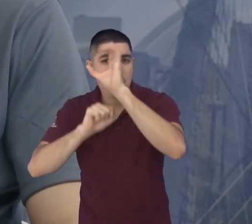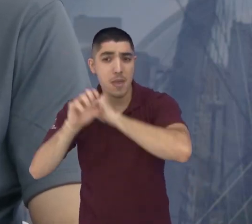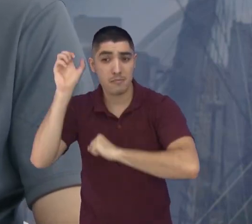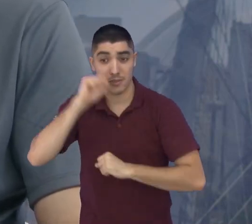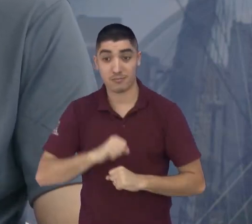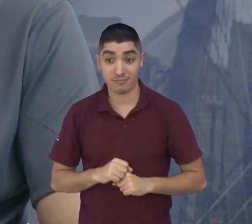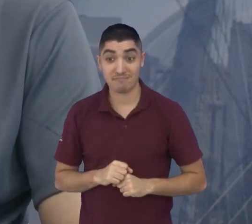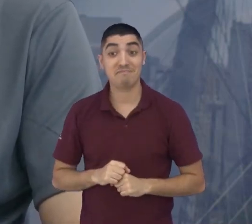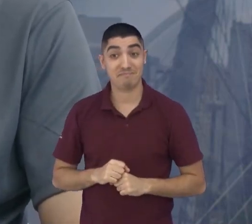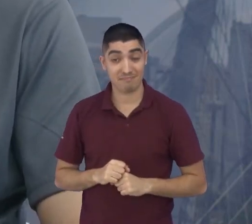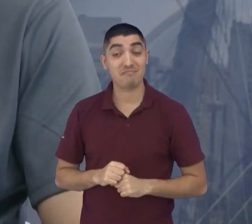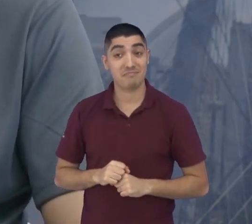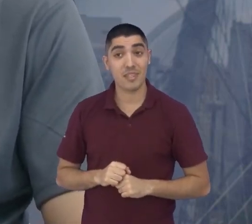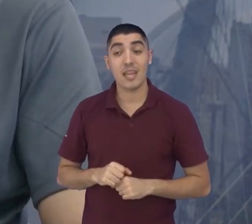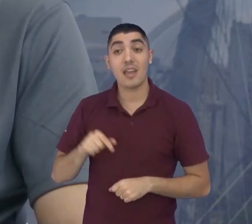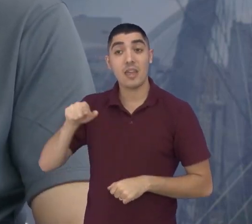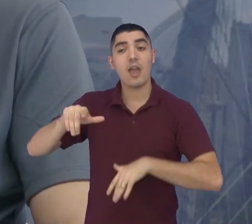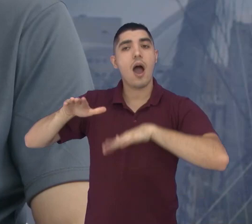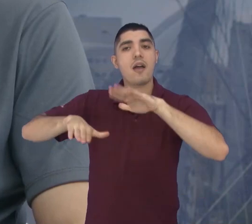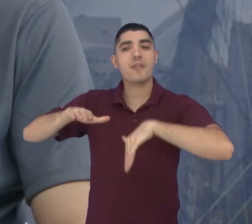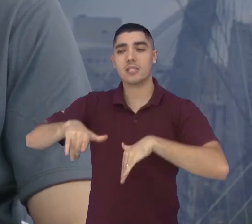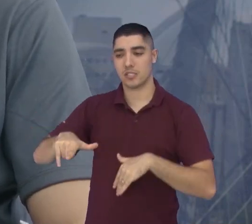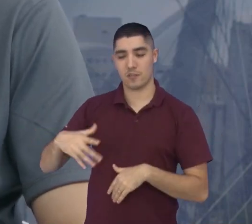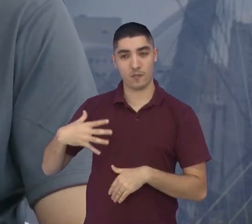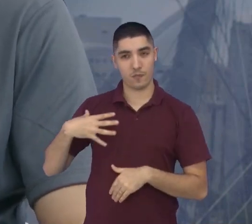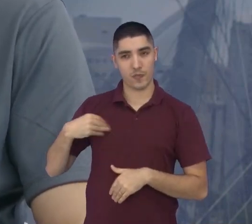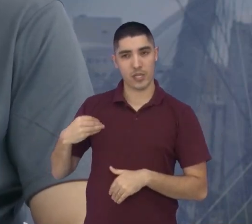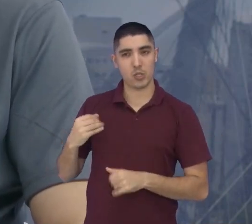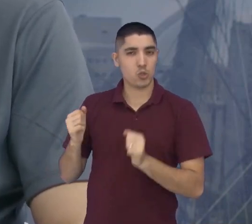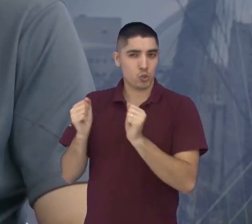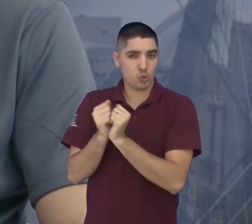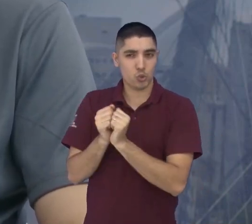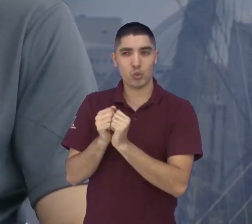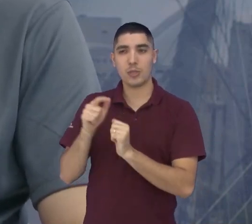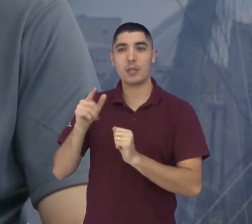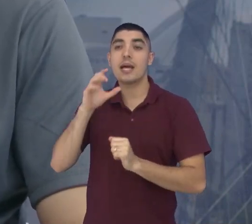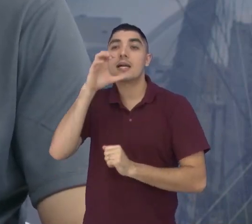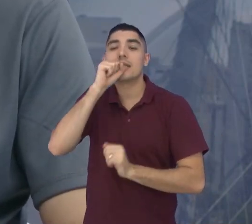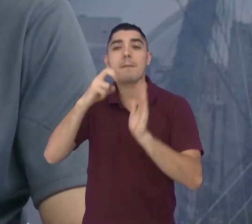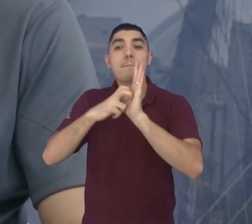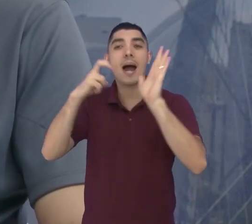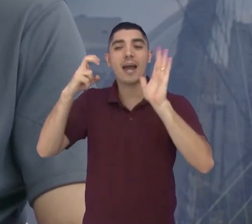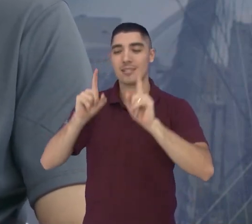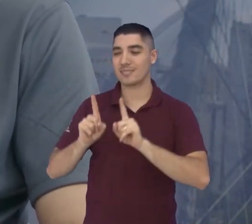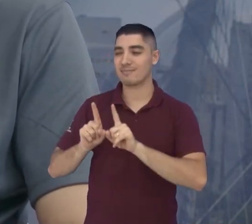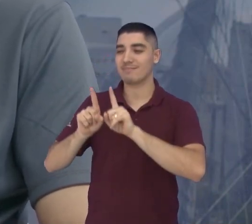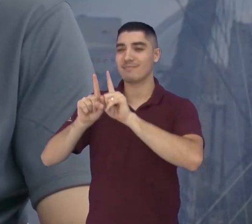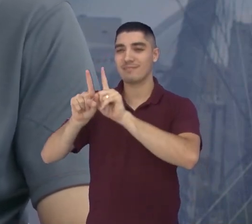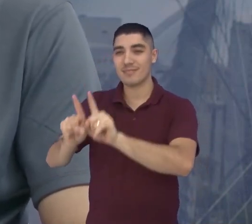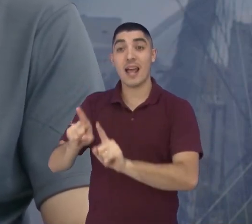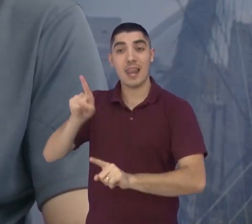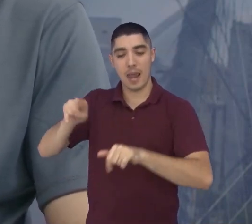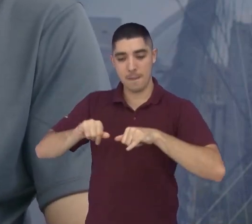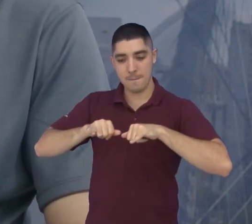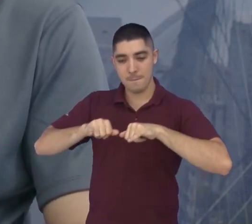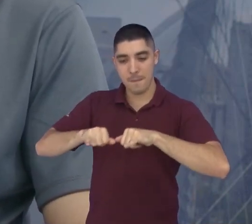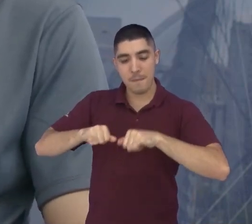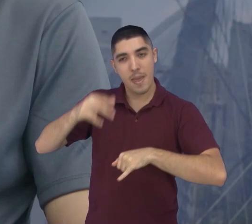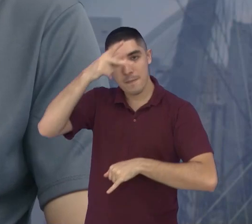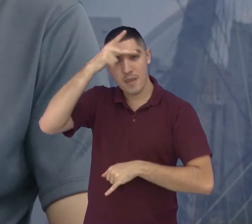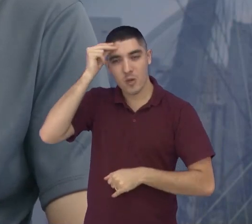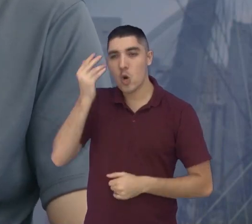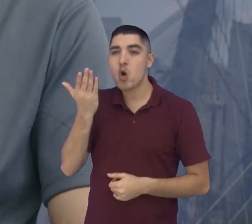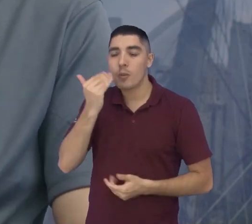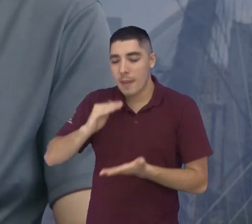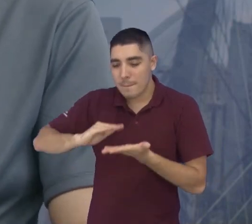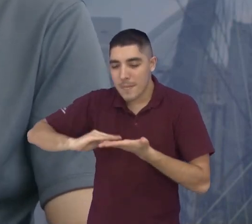eles estavam com o filho, por exemplo, num sábado de manhã no mercado municipal, iam lá comer um pastel, por exemplo. E aí o